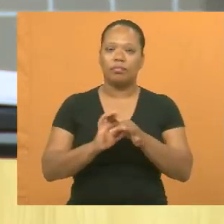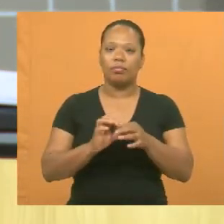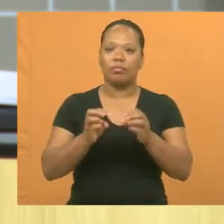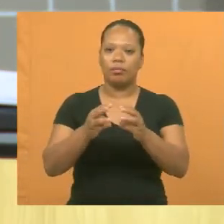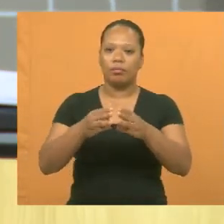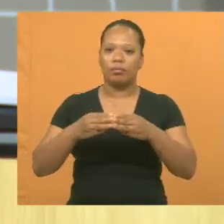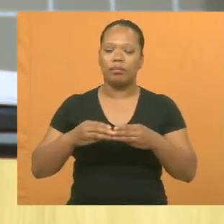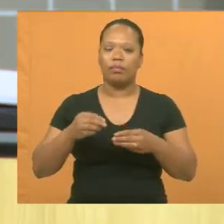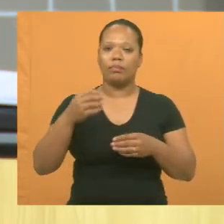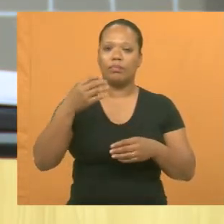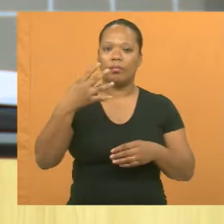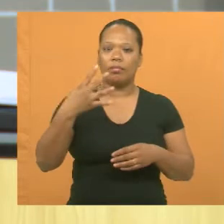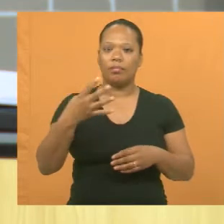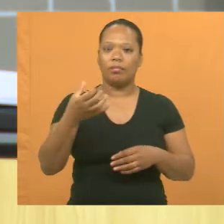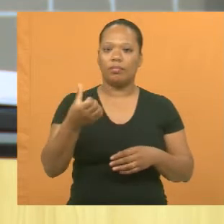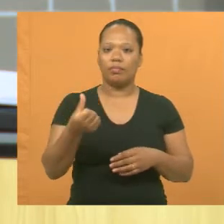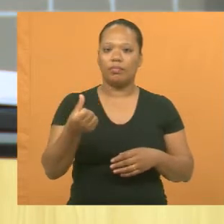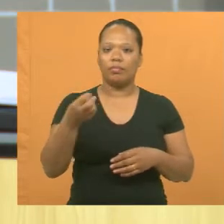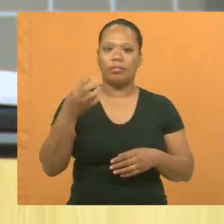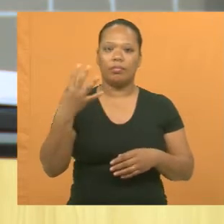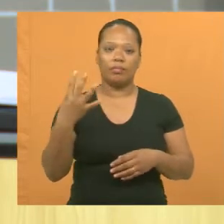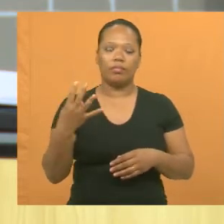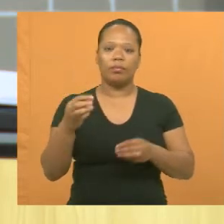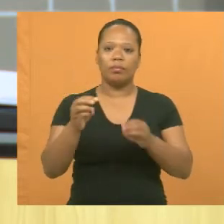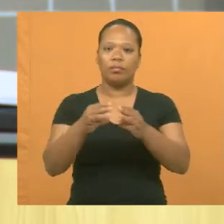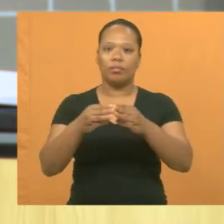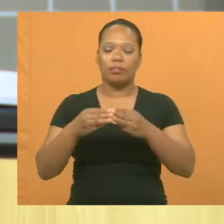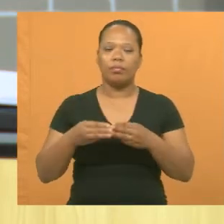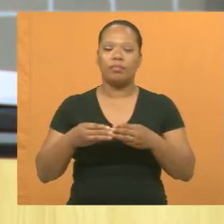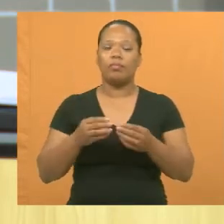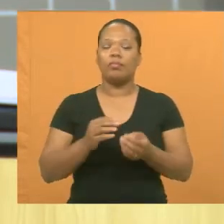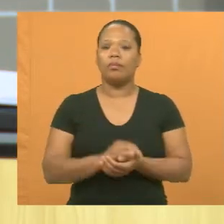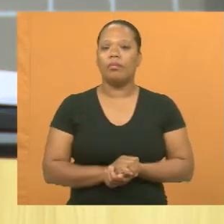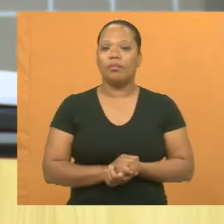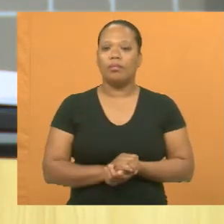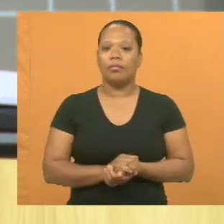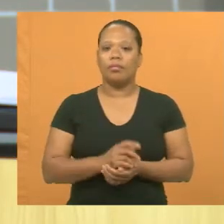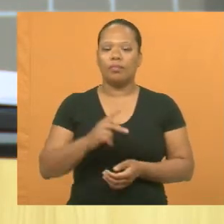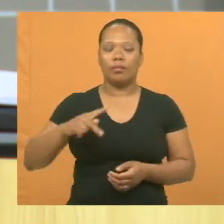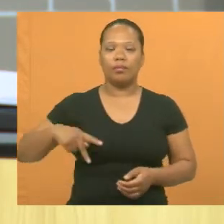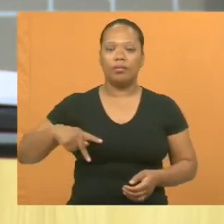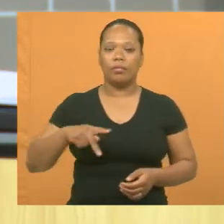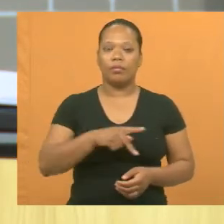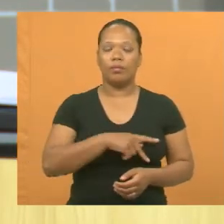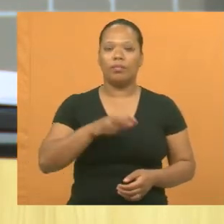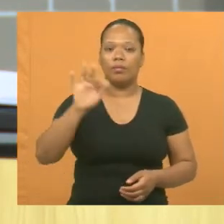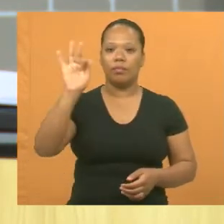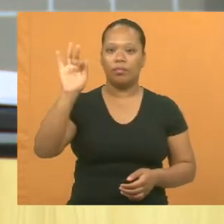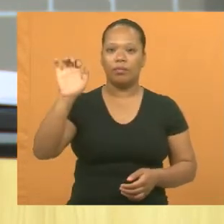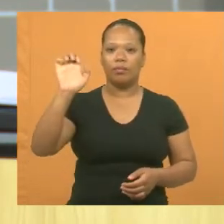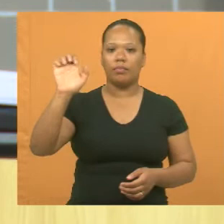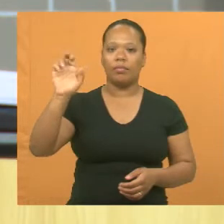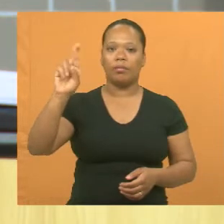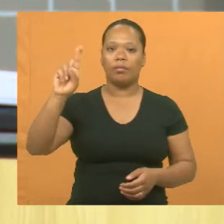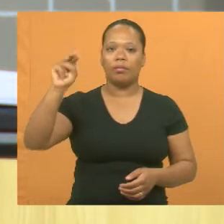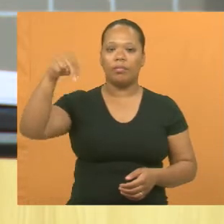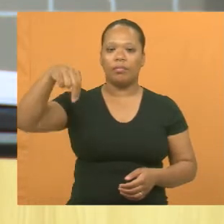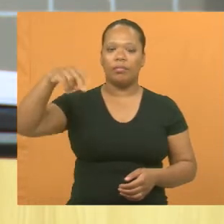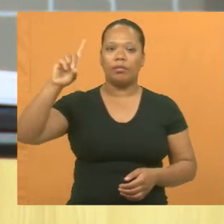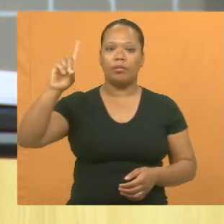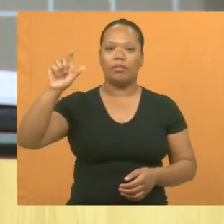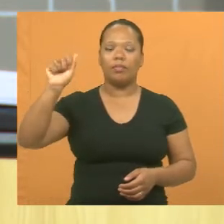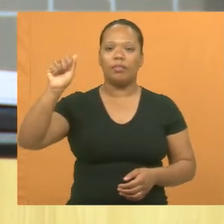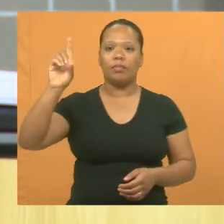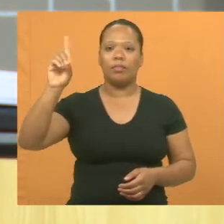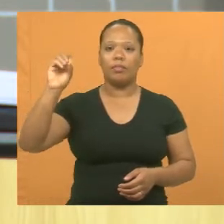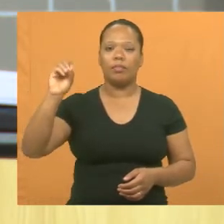Moção número 464, moção congratulatória ao pastor Fernando Lourenço dos Santos, dirigente da congregação